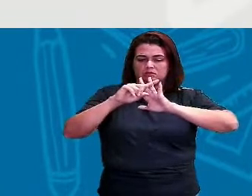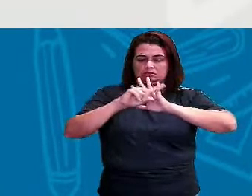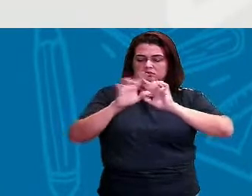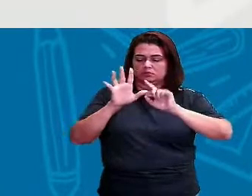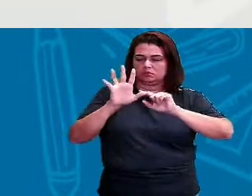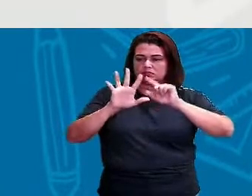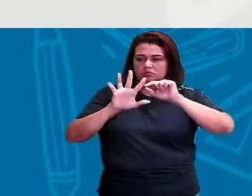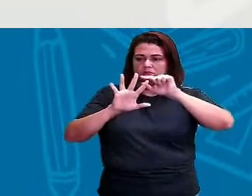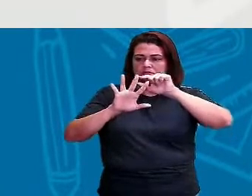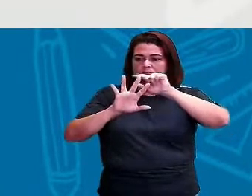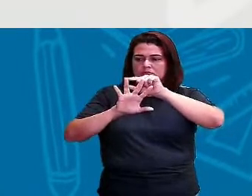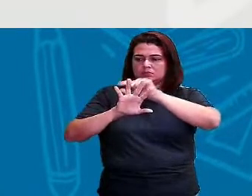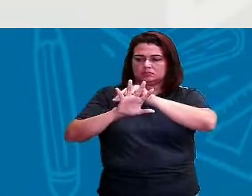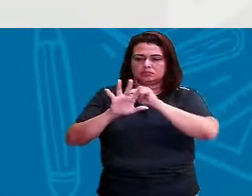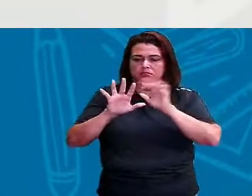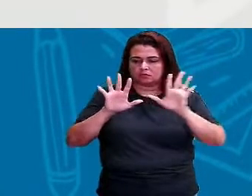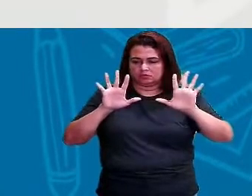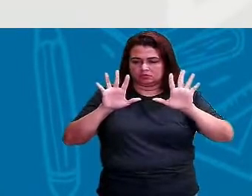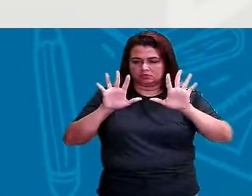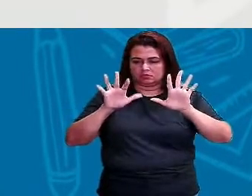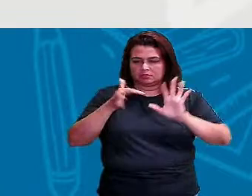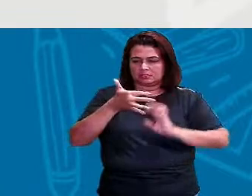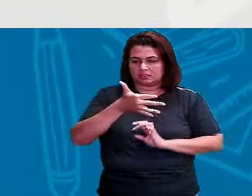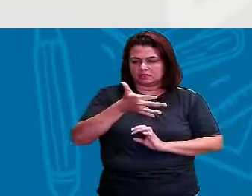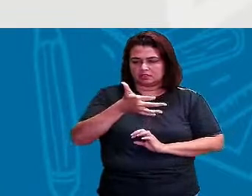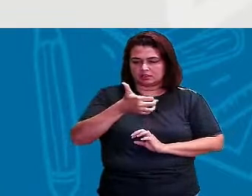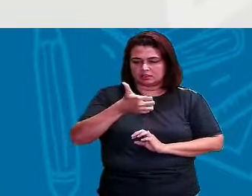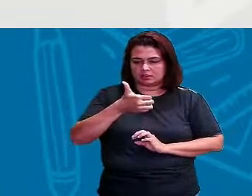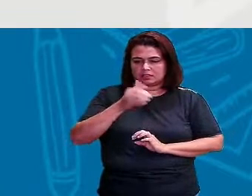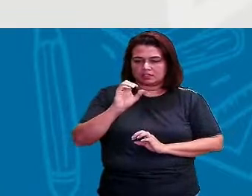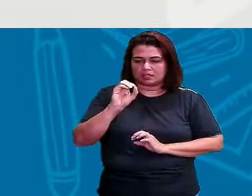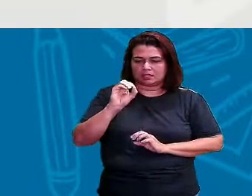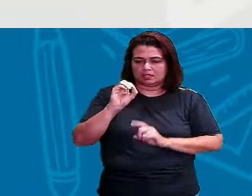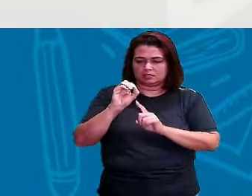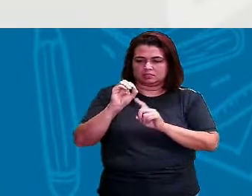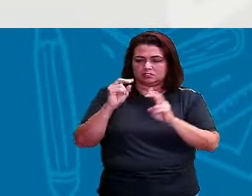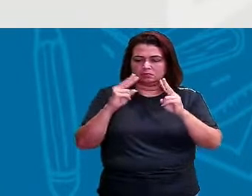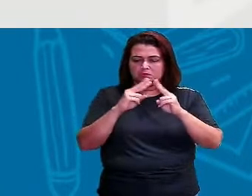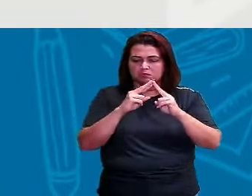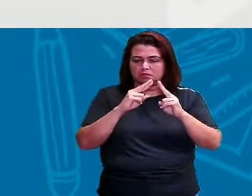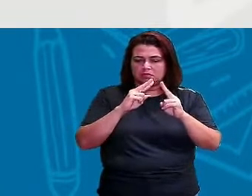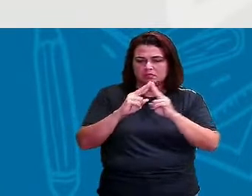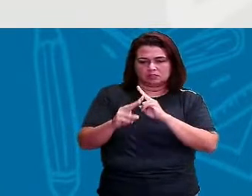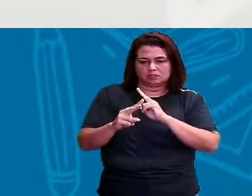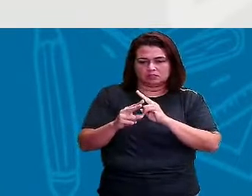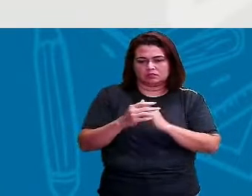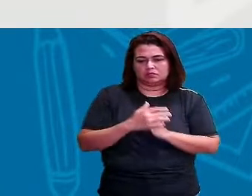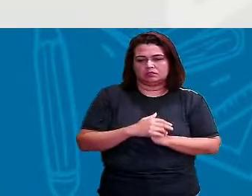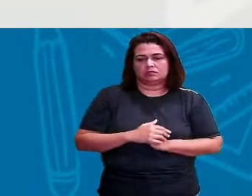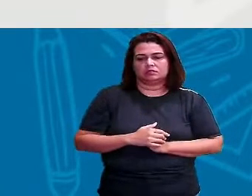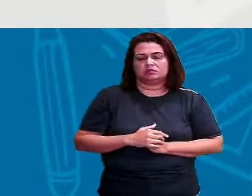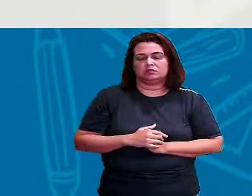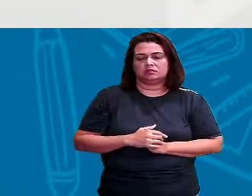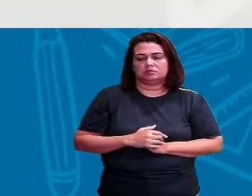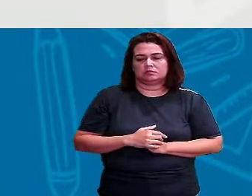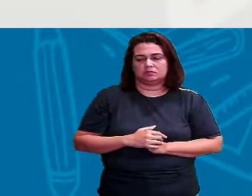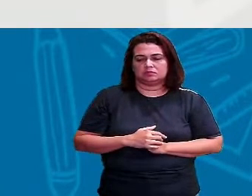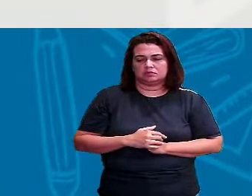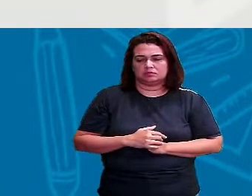10? Então, 10 vai ser um número par ou vai ser um número ímpar? Preste atenção e vai respondendo